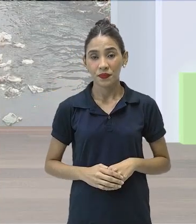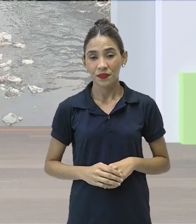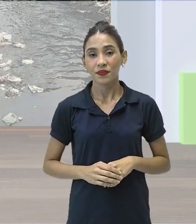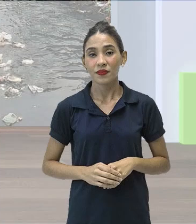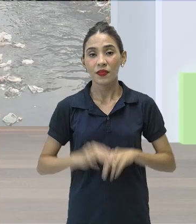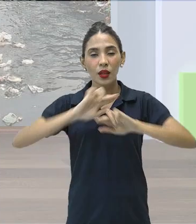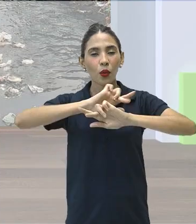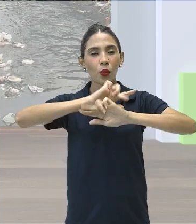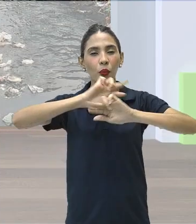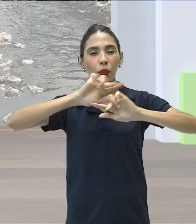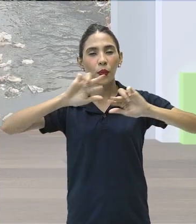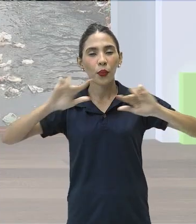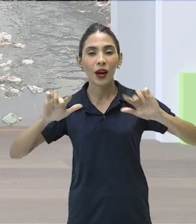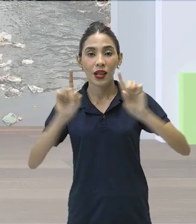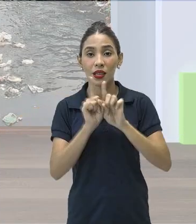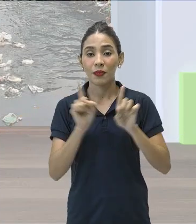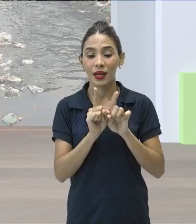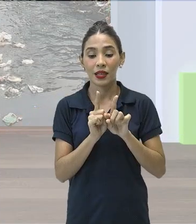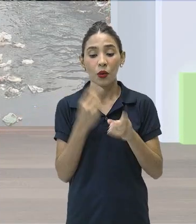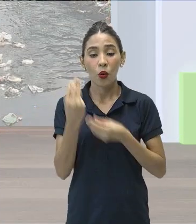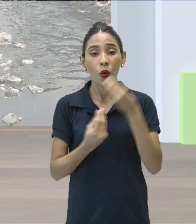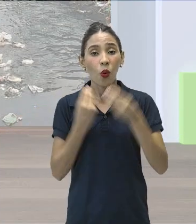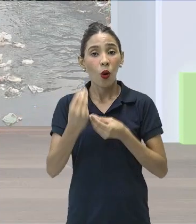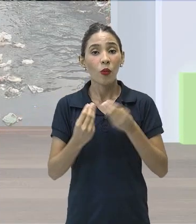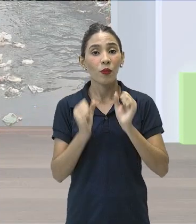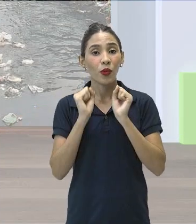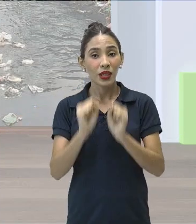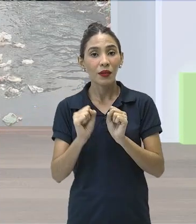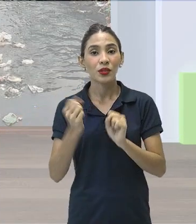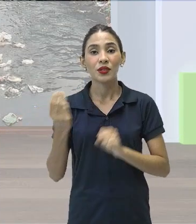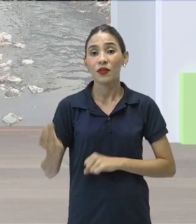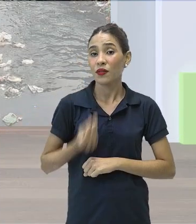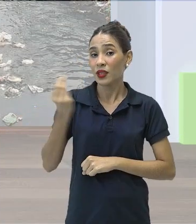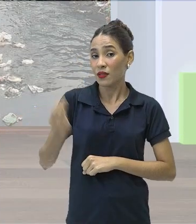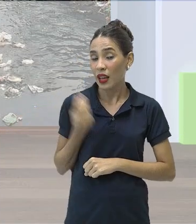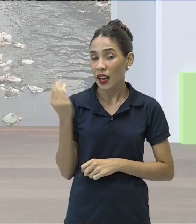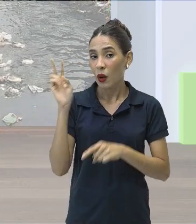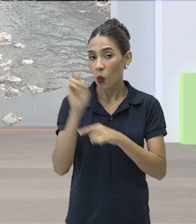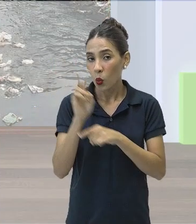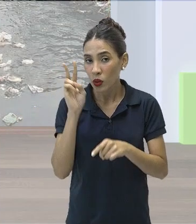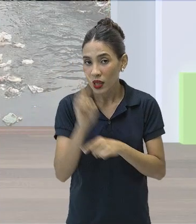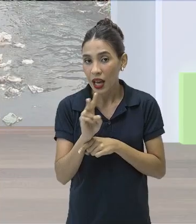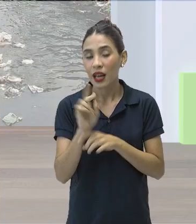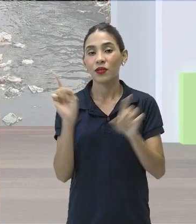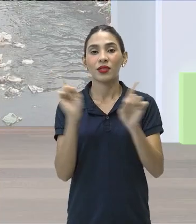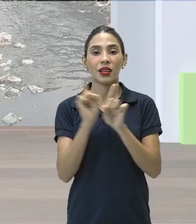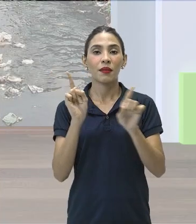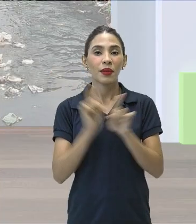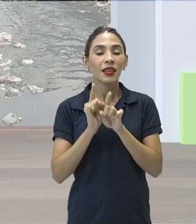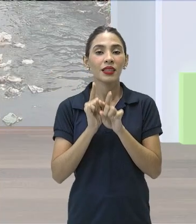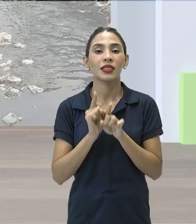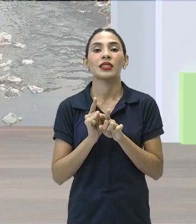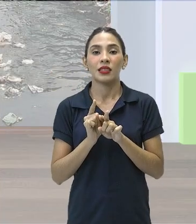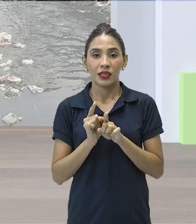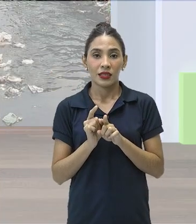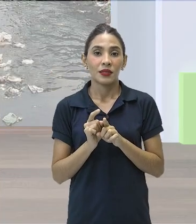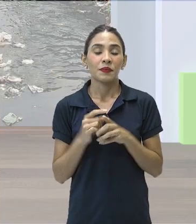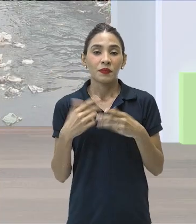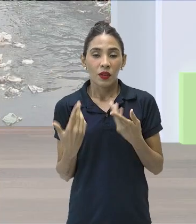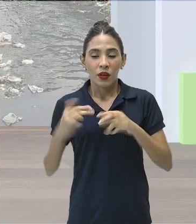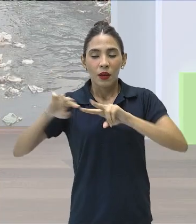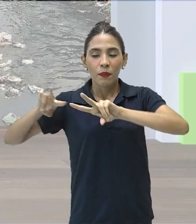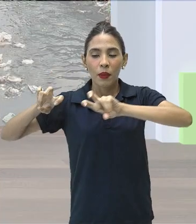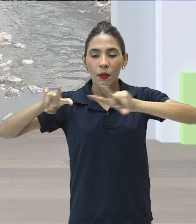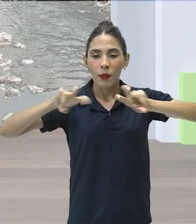da diversidade e de que forma a gente pode conviver preservando, conservando e, ao mesmo tempo,